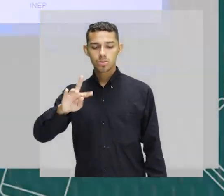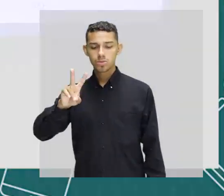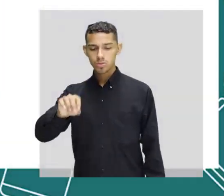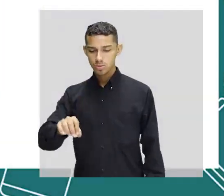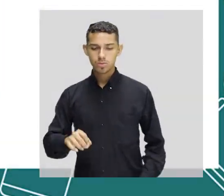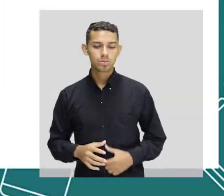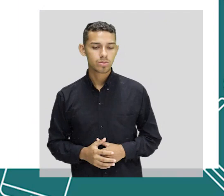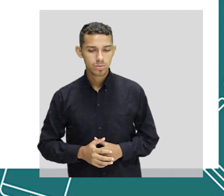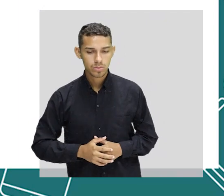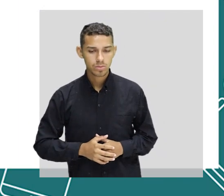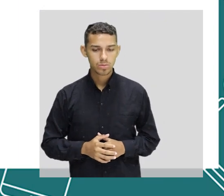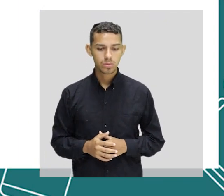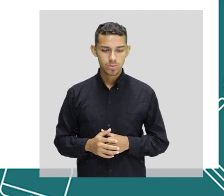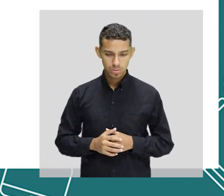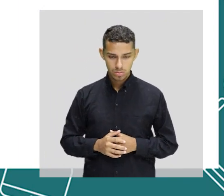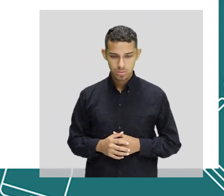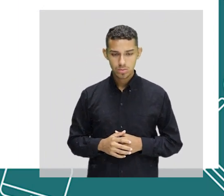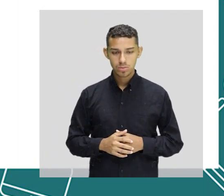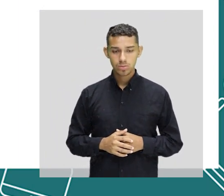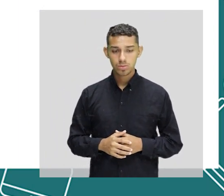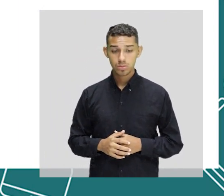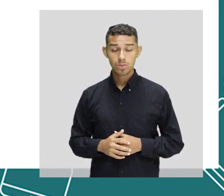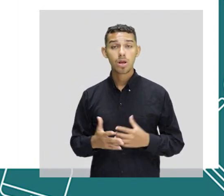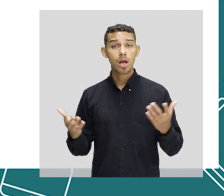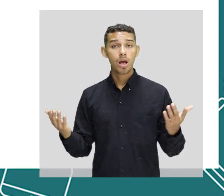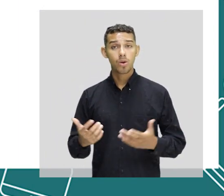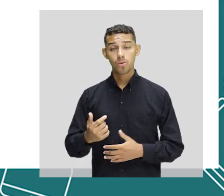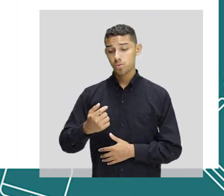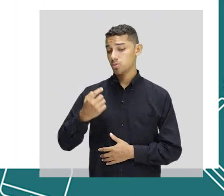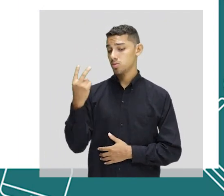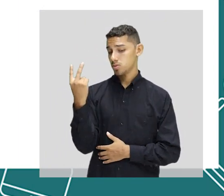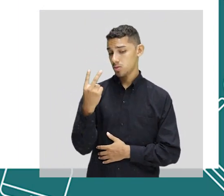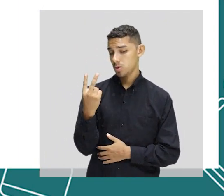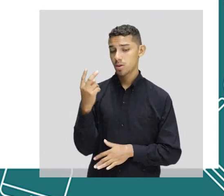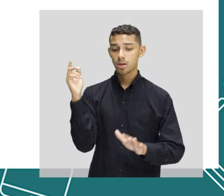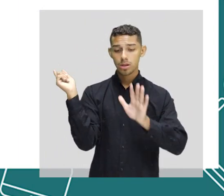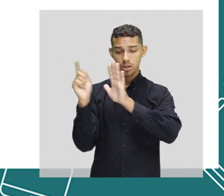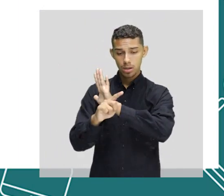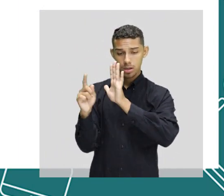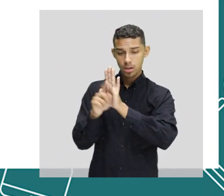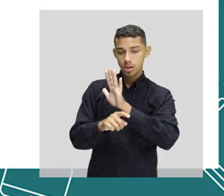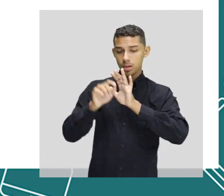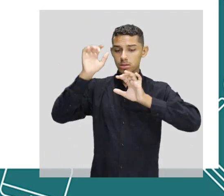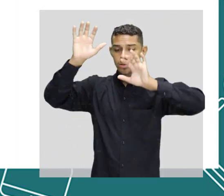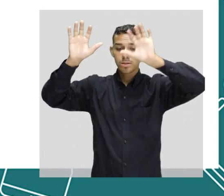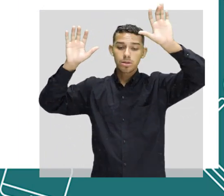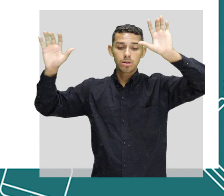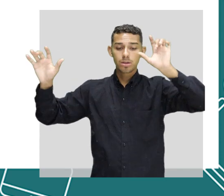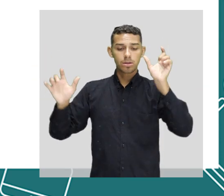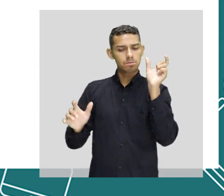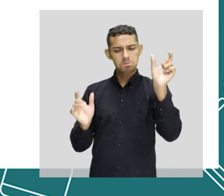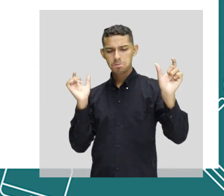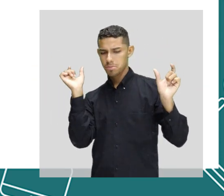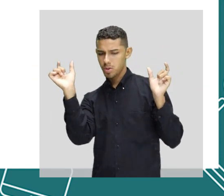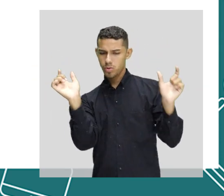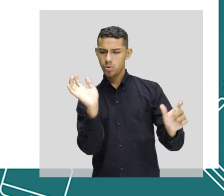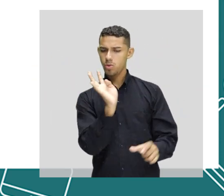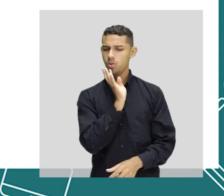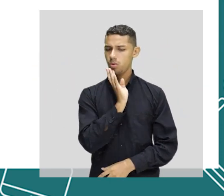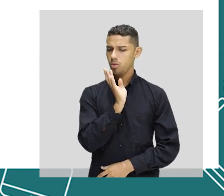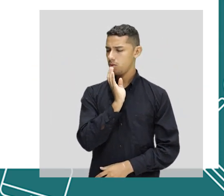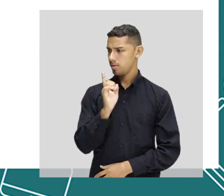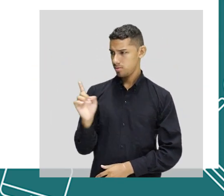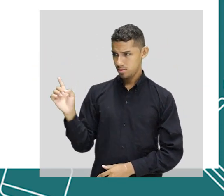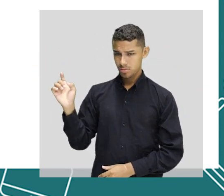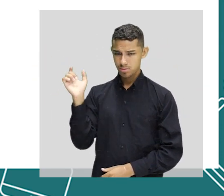Vamos, então, para a segunda questão, né? Vocês estão vendo aí uma nuvem de palavras, né? Não sei se vocês estão acostumados com esse gênero